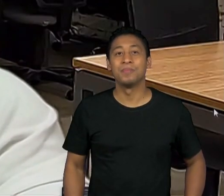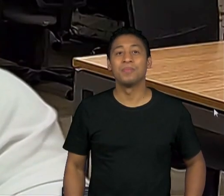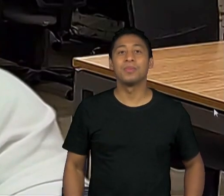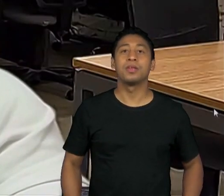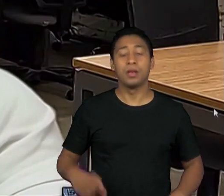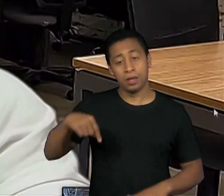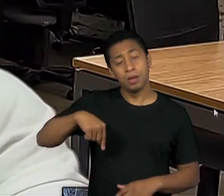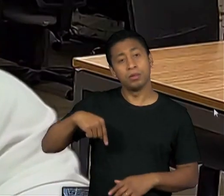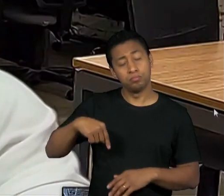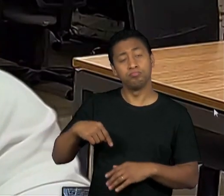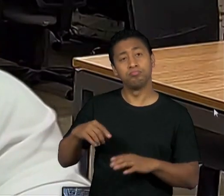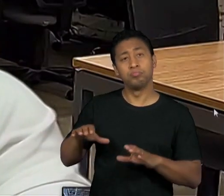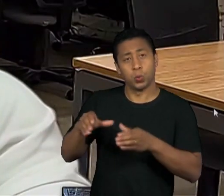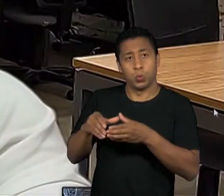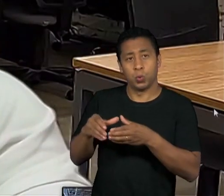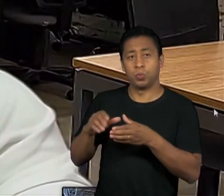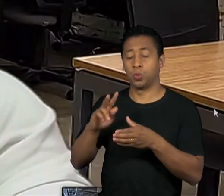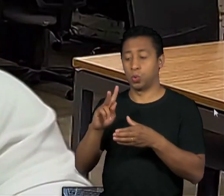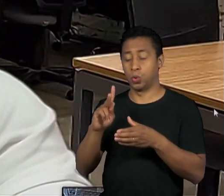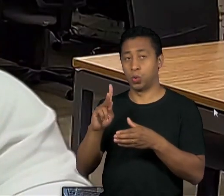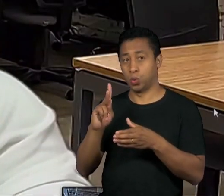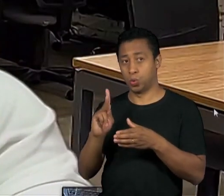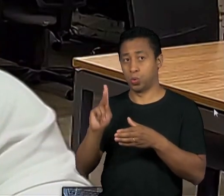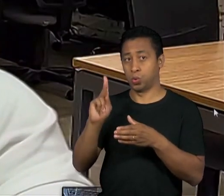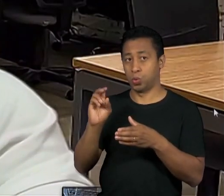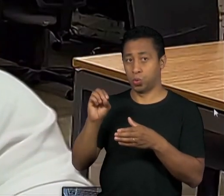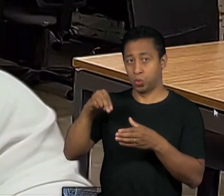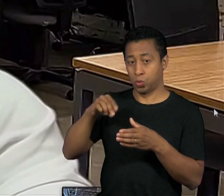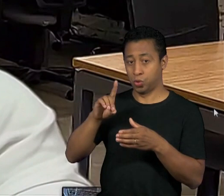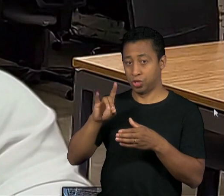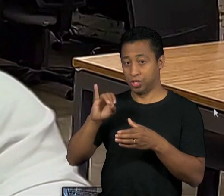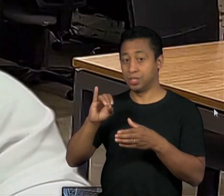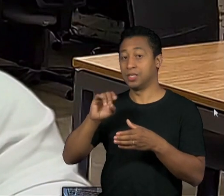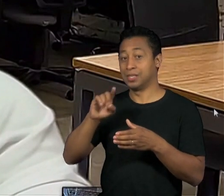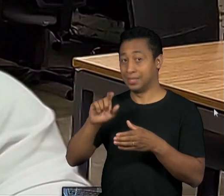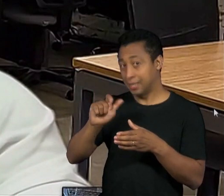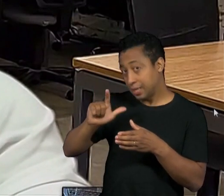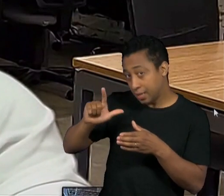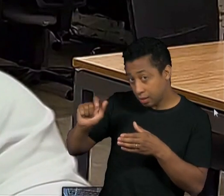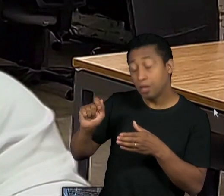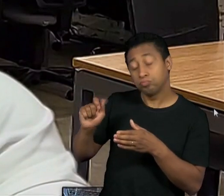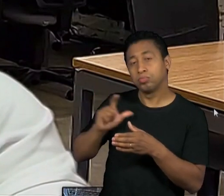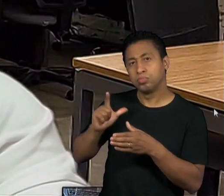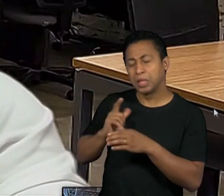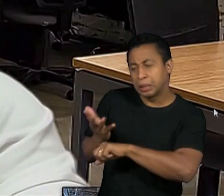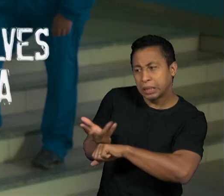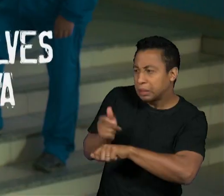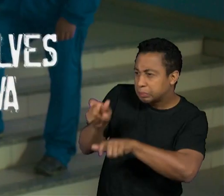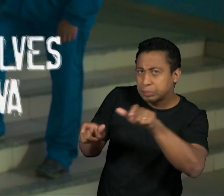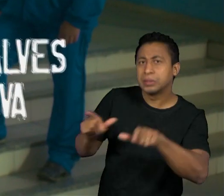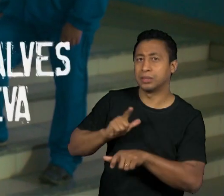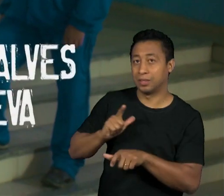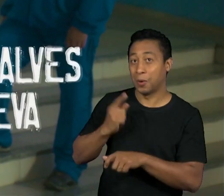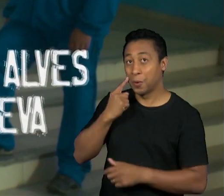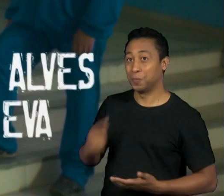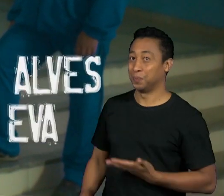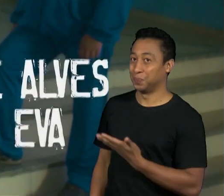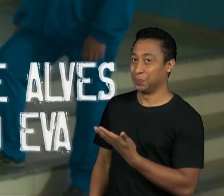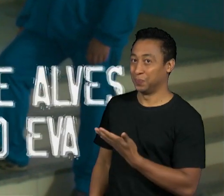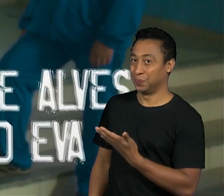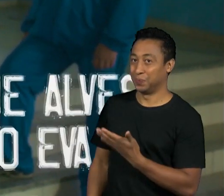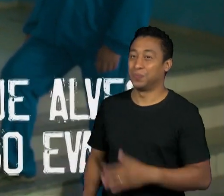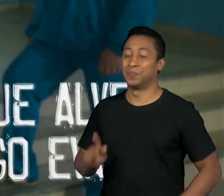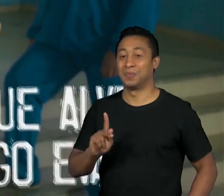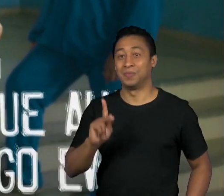talentos aqui na Condzilla, né? E um dos nossos grandes talentos aí, que trabalha com a gente aqui há quase 10 anos, é o Kaique Alves. Esse sou eu.